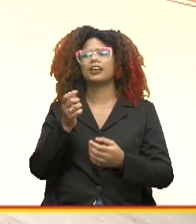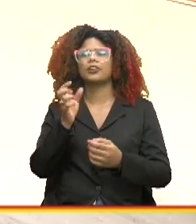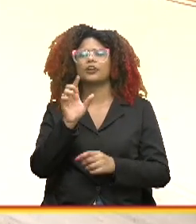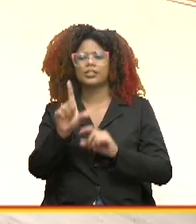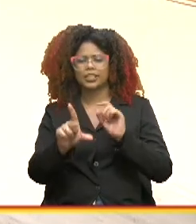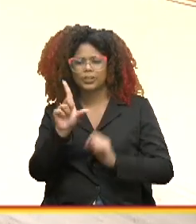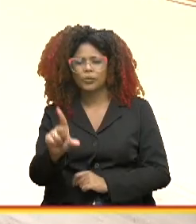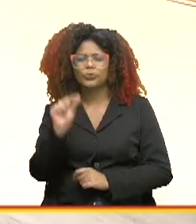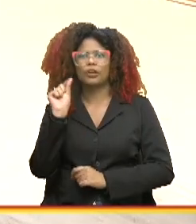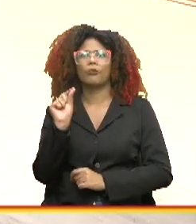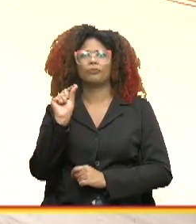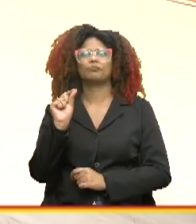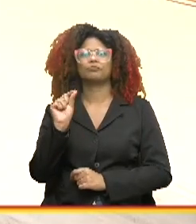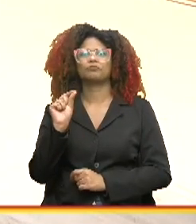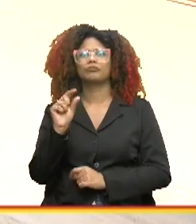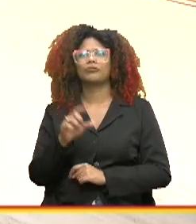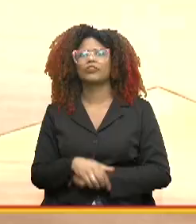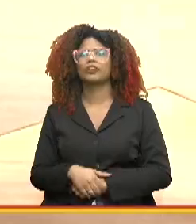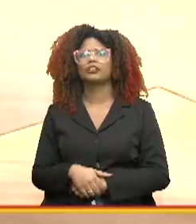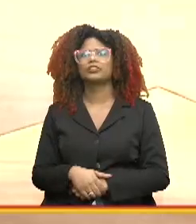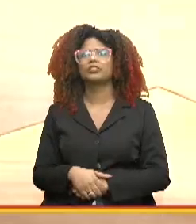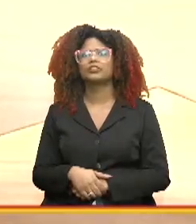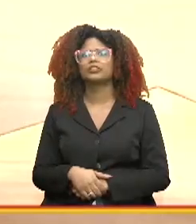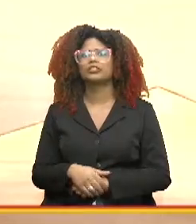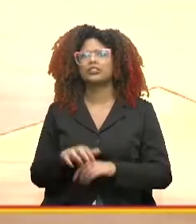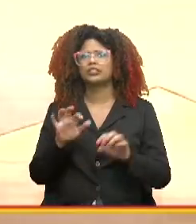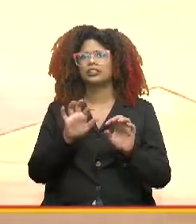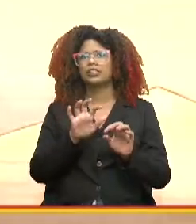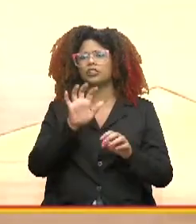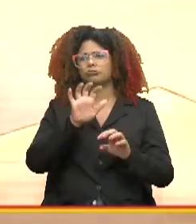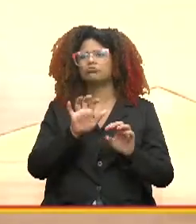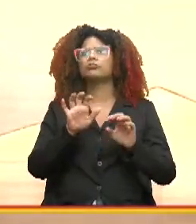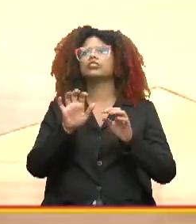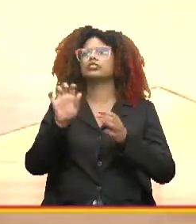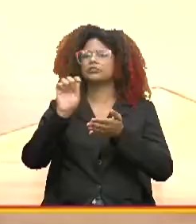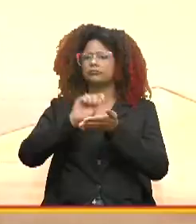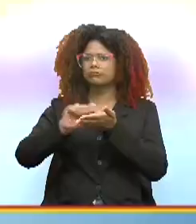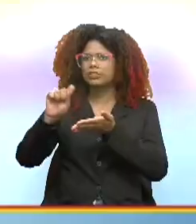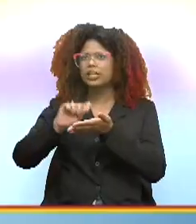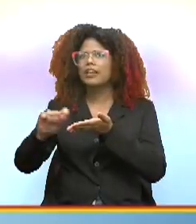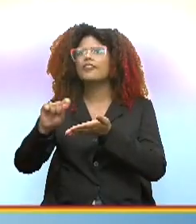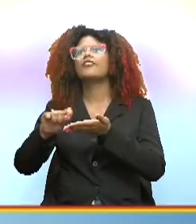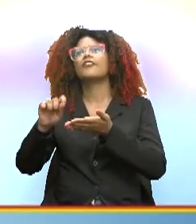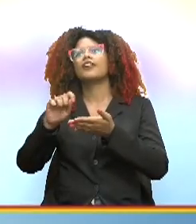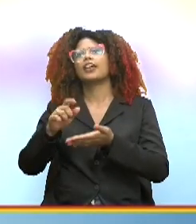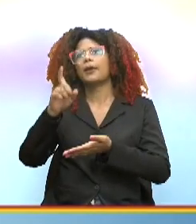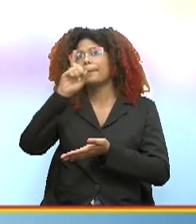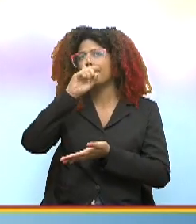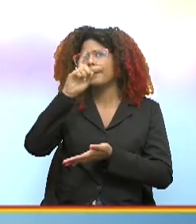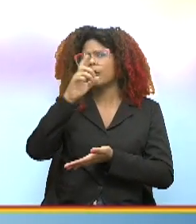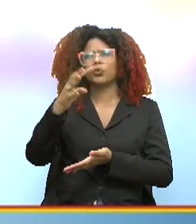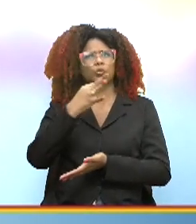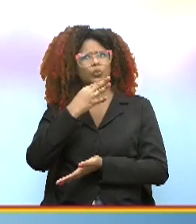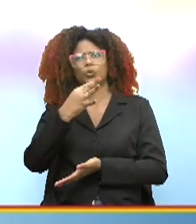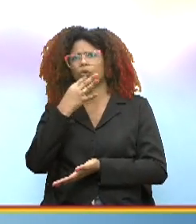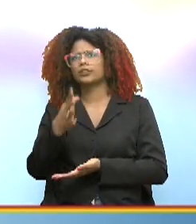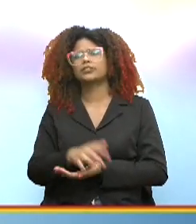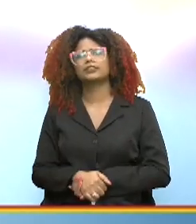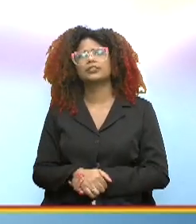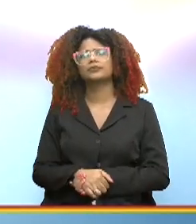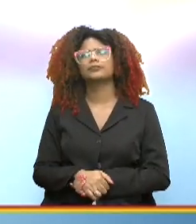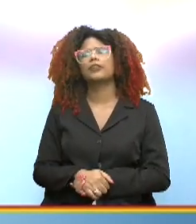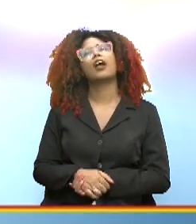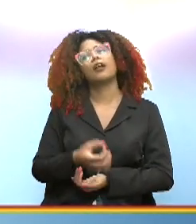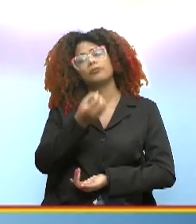para isso mas o nó eu tenho que escrever mãe desconhecida e na grafia conforme tava lá senão ele é muito interessante